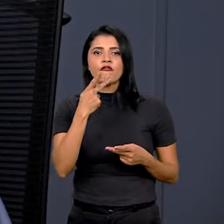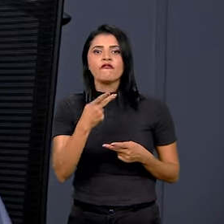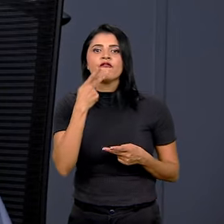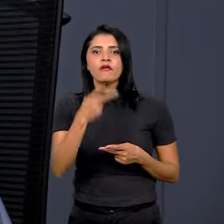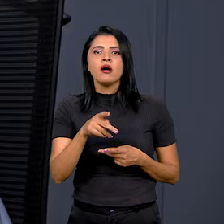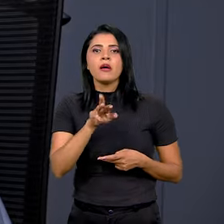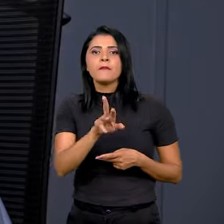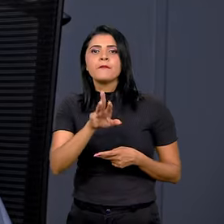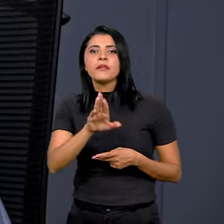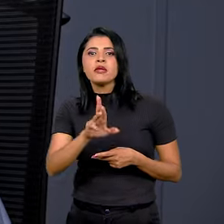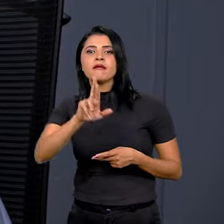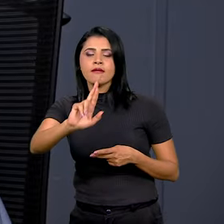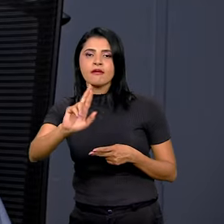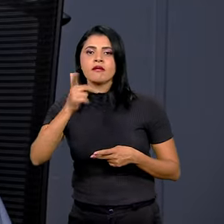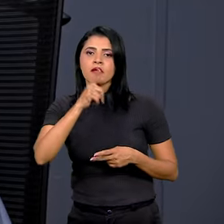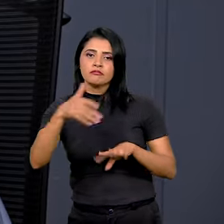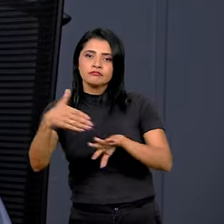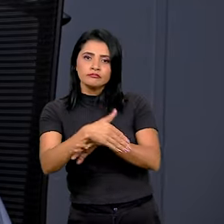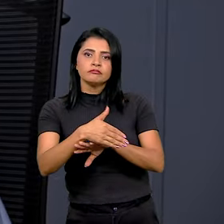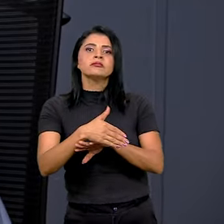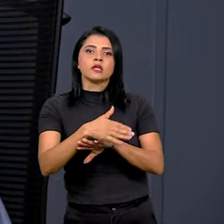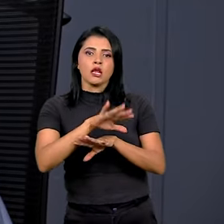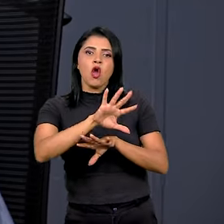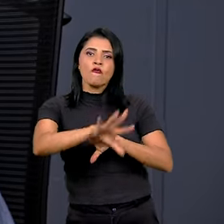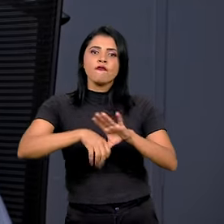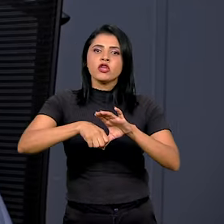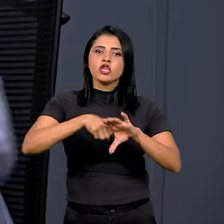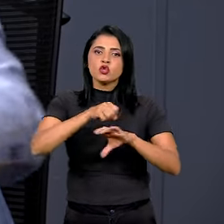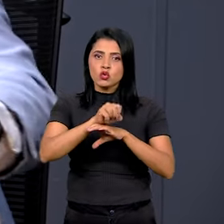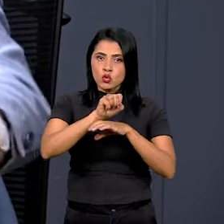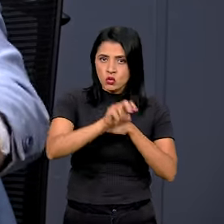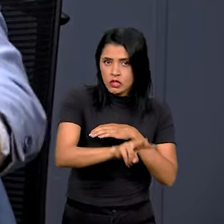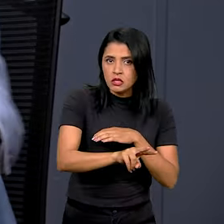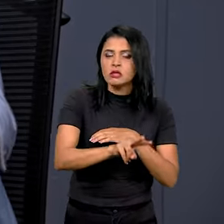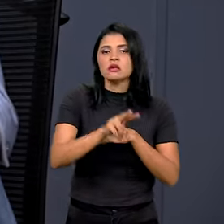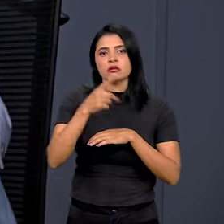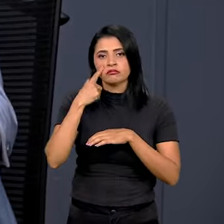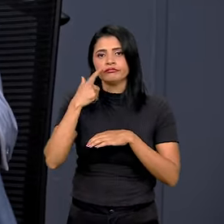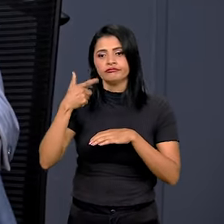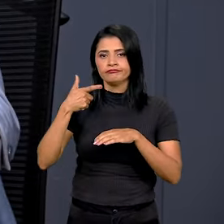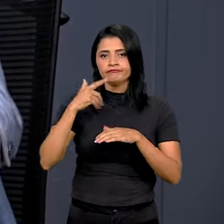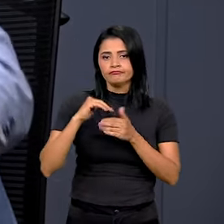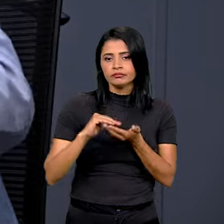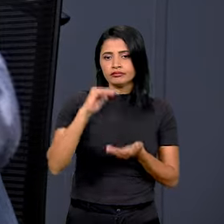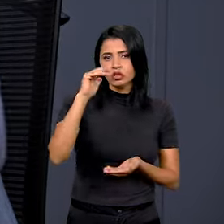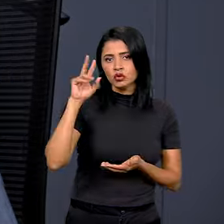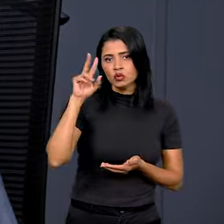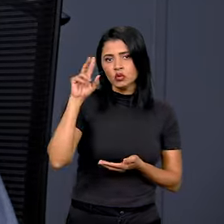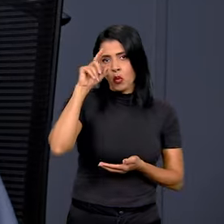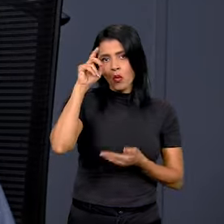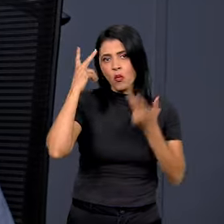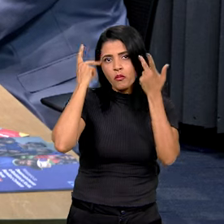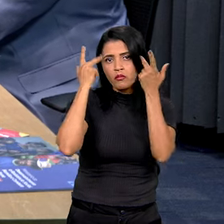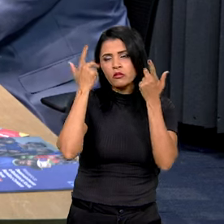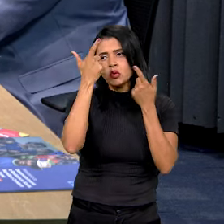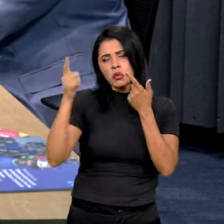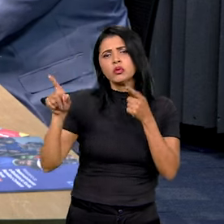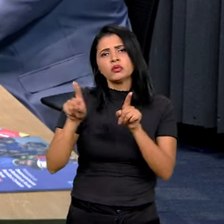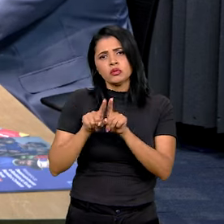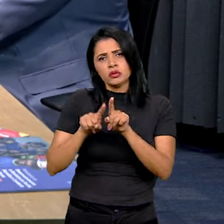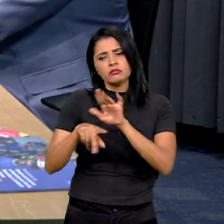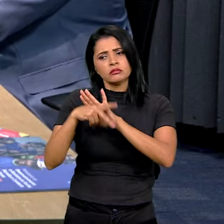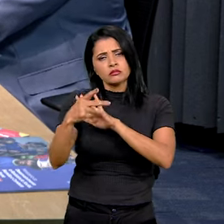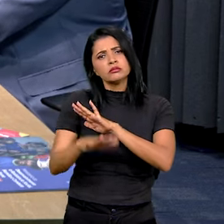BR que é fundamental a entrada pra ouvidoria né para que a gente possa a partir daí entrar no fluxo formal de denúncias né a gente tem alguns outros canais